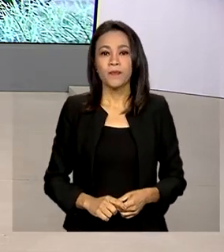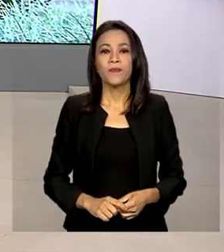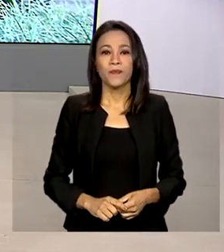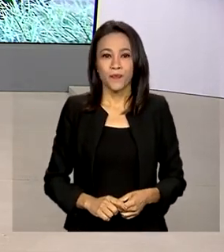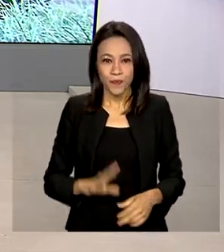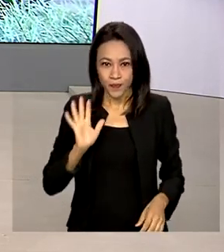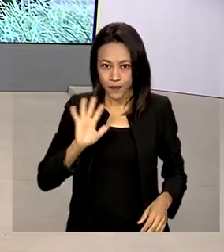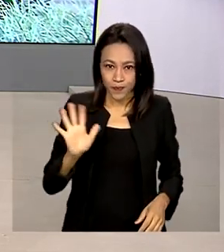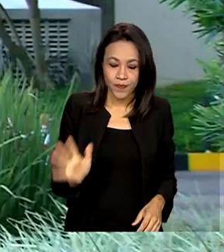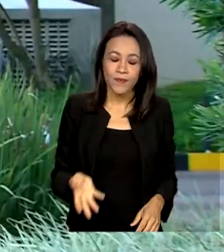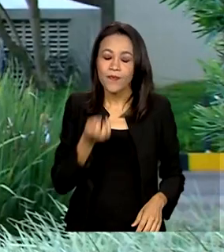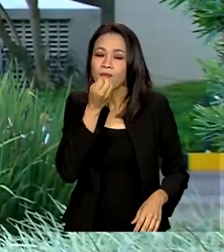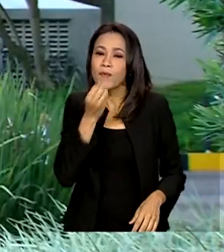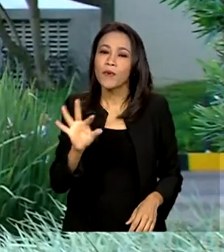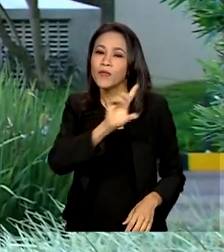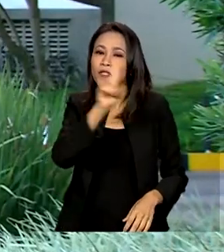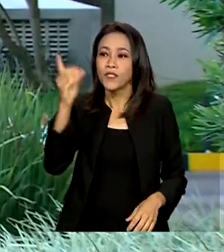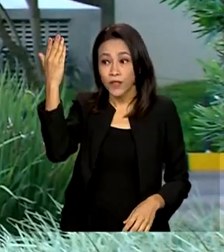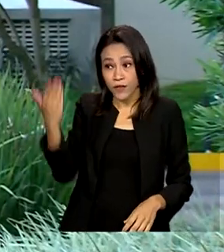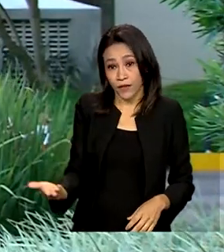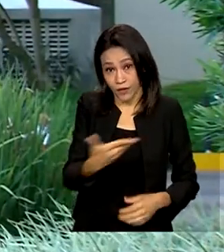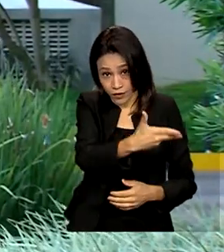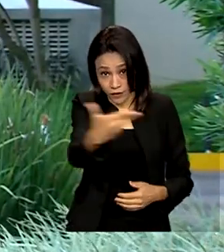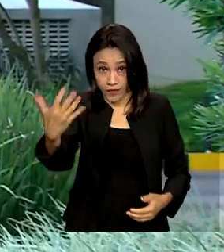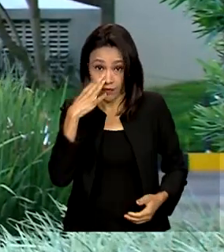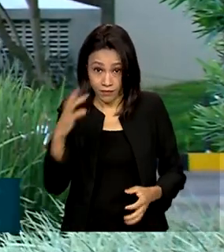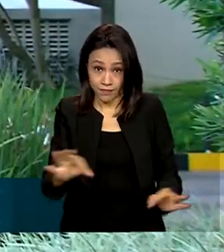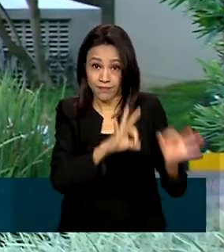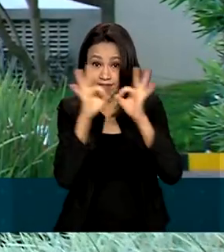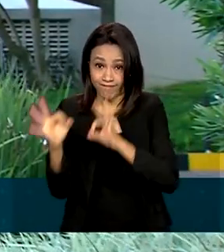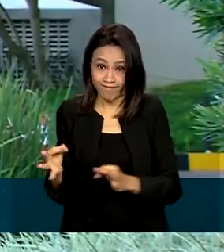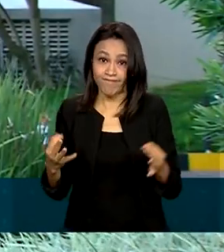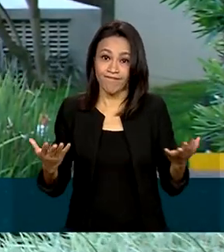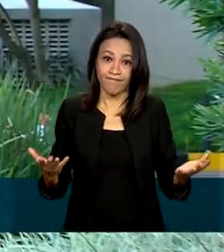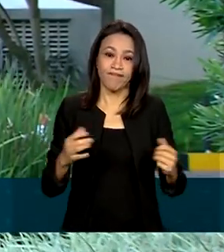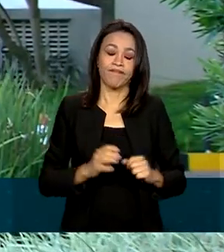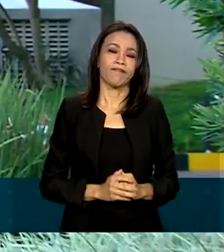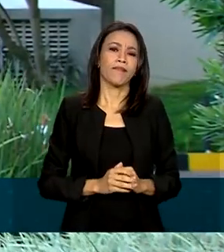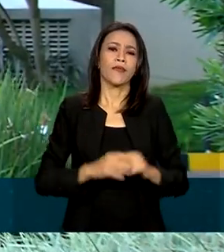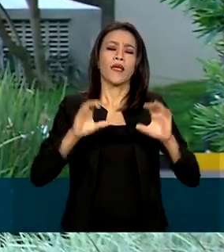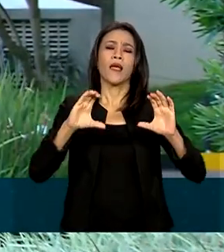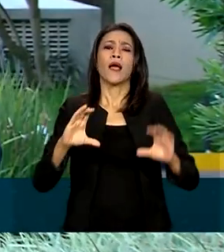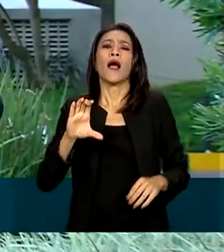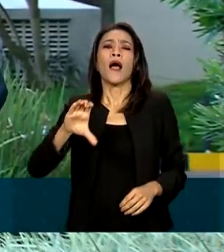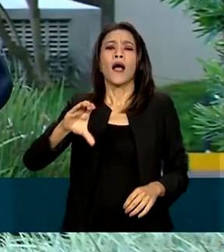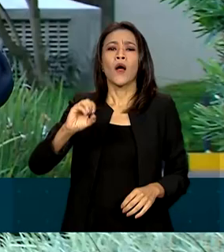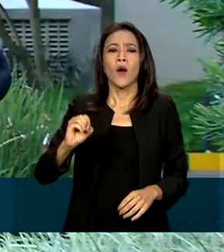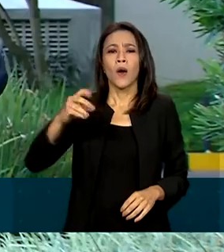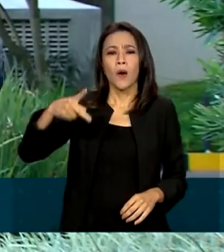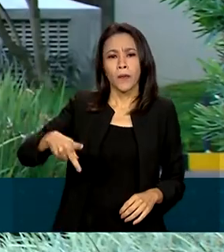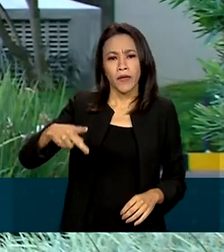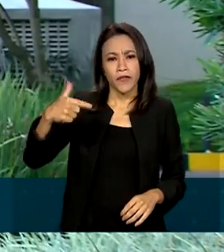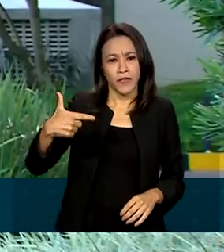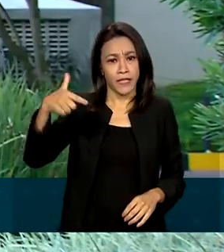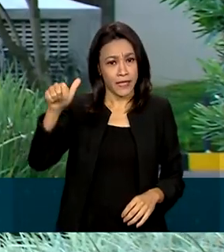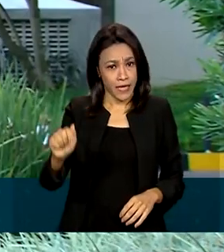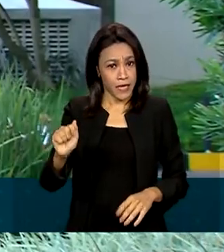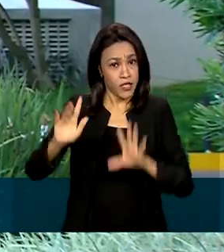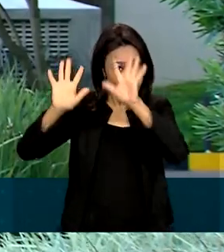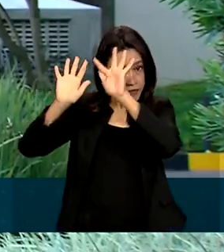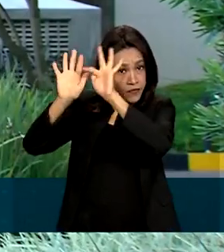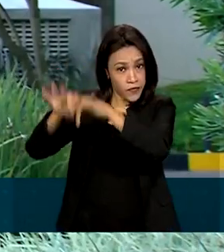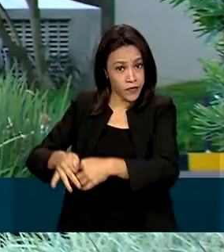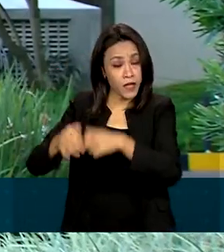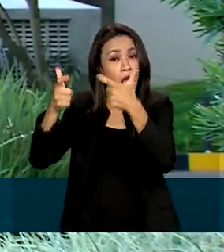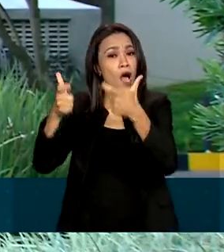Oi, Renata, bom dia para você, bom dia a todos que nos acompanham. Olha, a COP27 termina hoje lá em Sharm el-Sheikh,